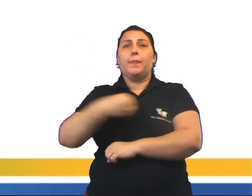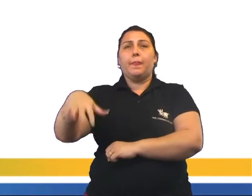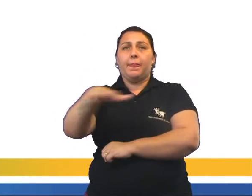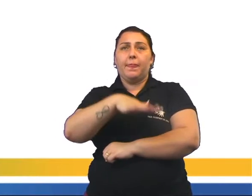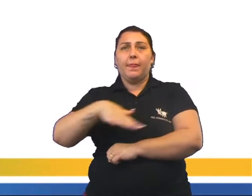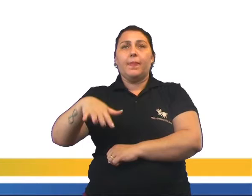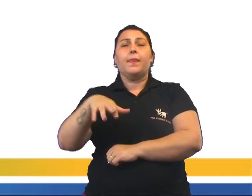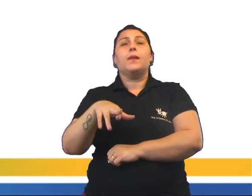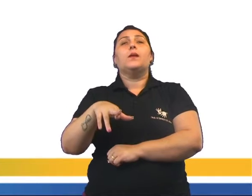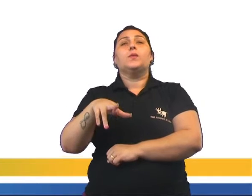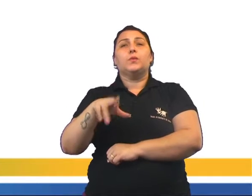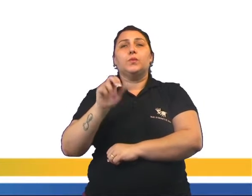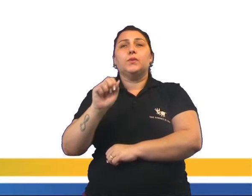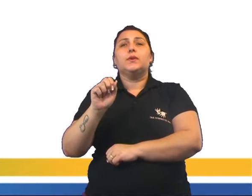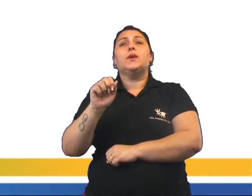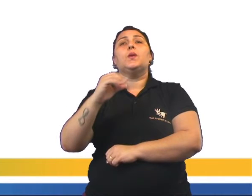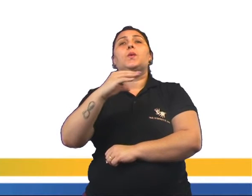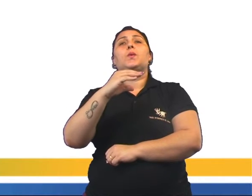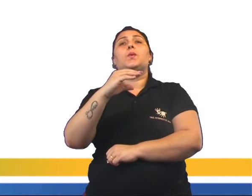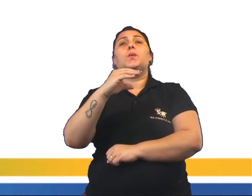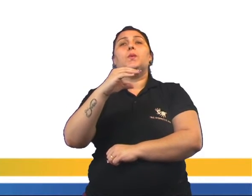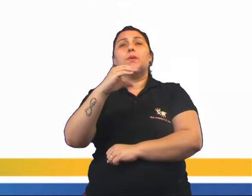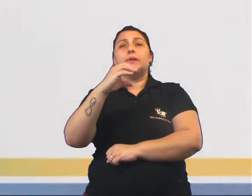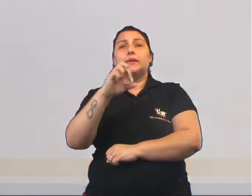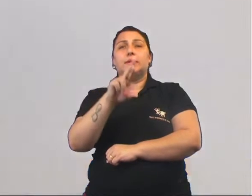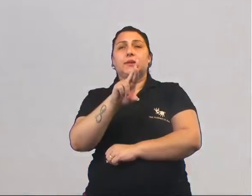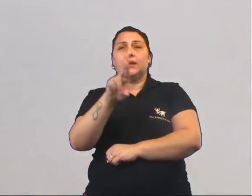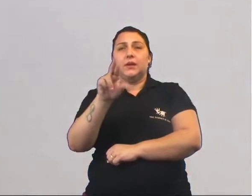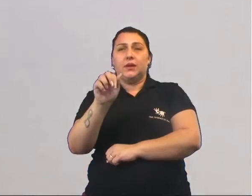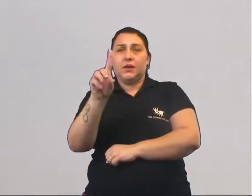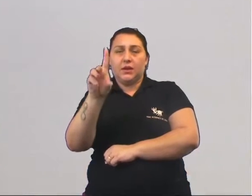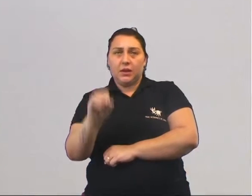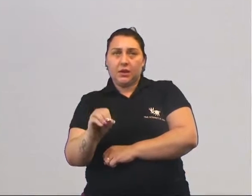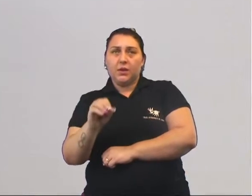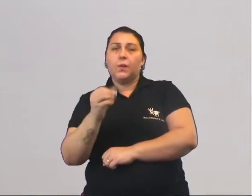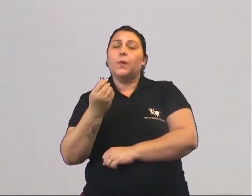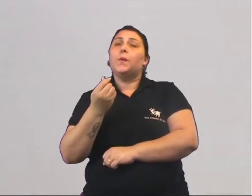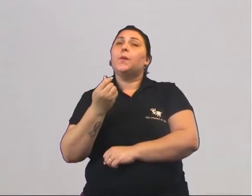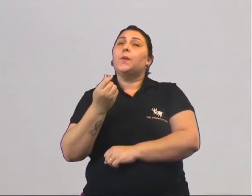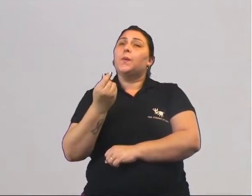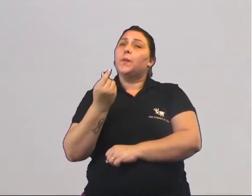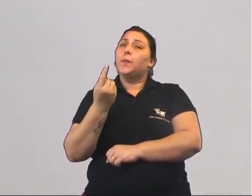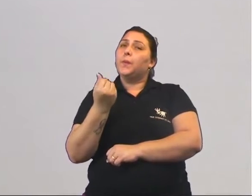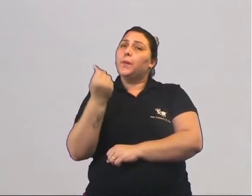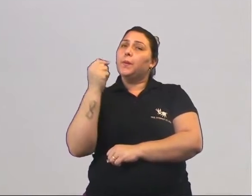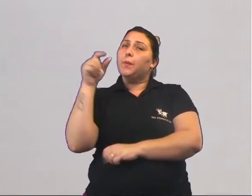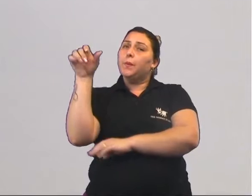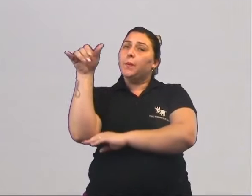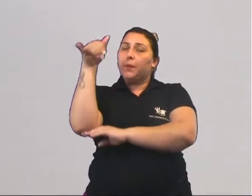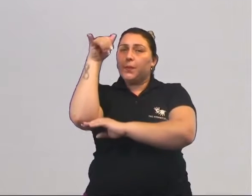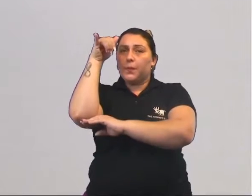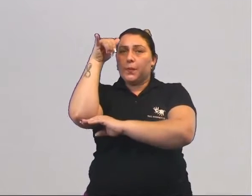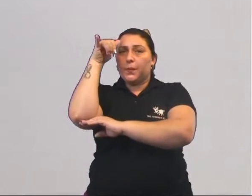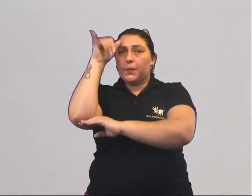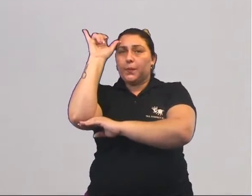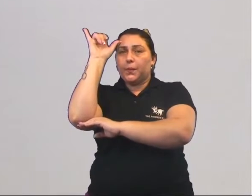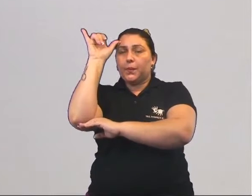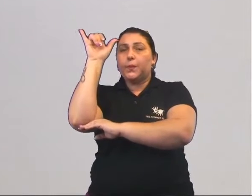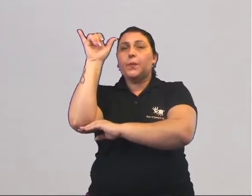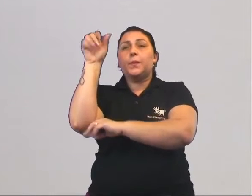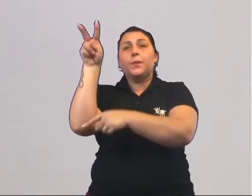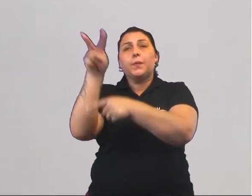Amazônico e o Cerrado. Quando a gente fala de agronegócio, você está falando aí da mecanização do campo,